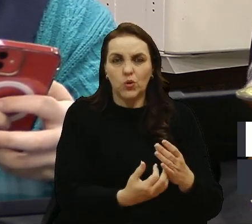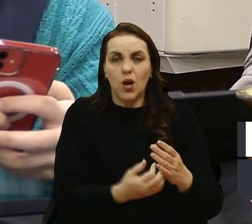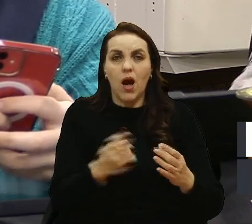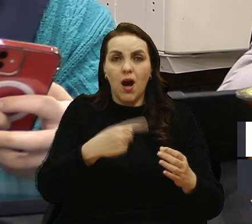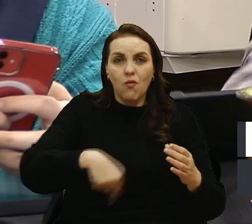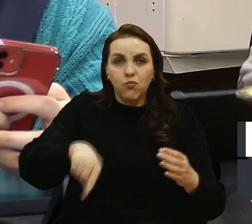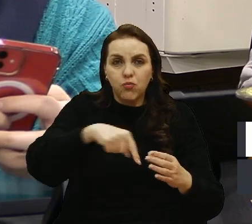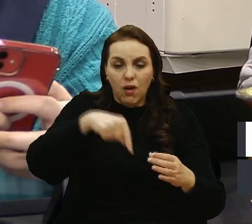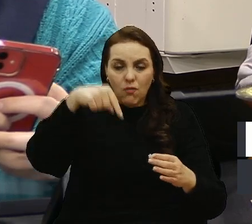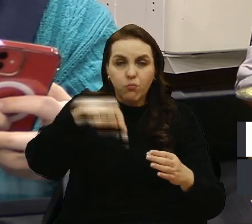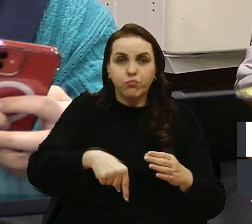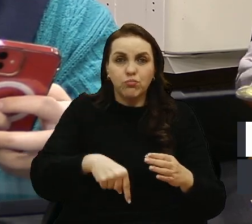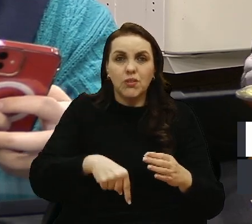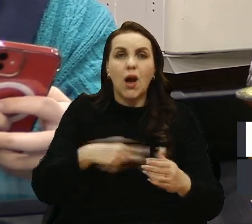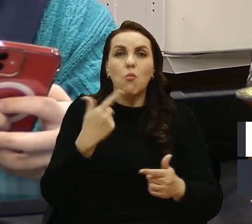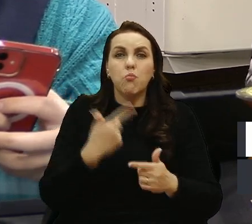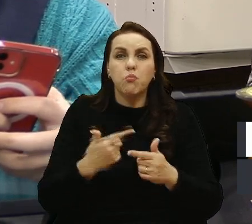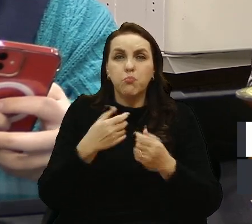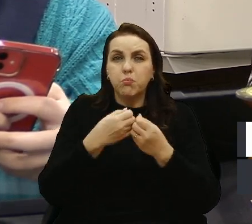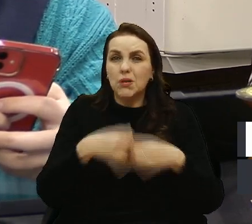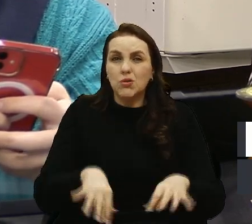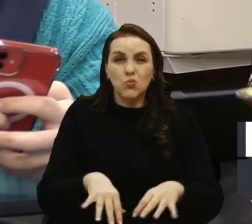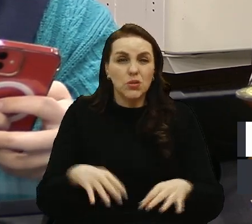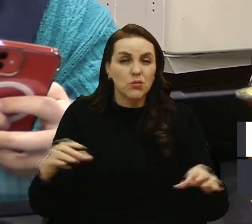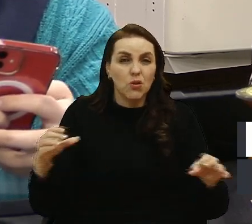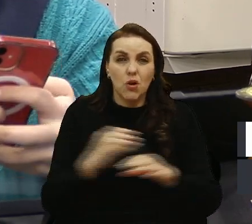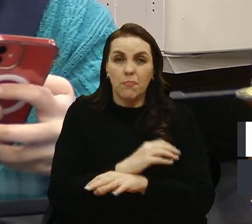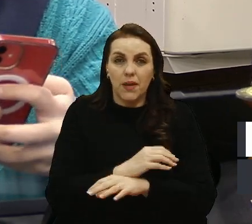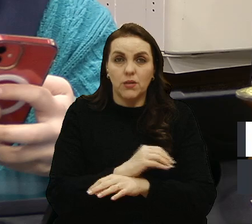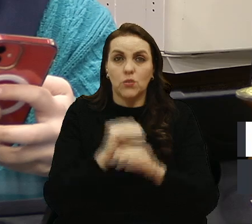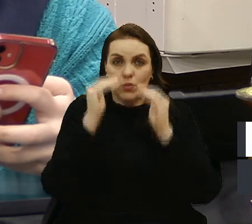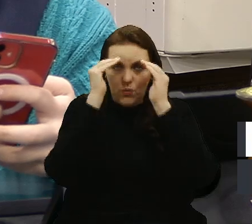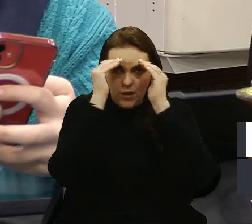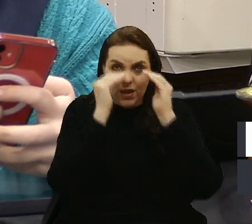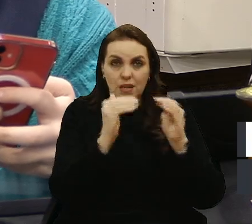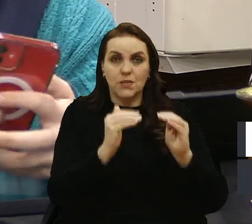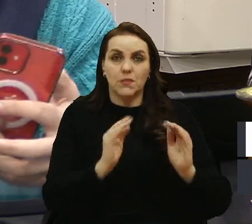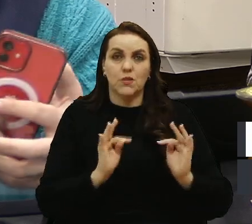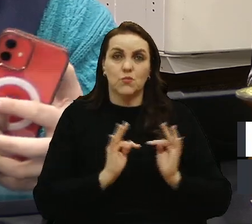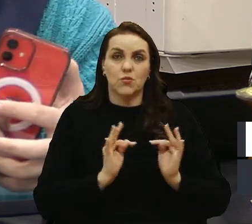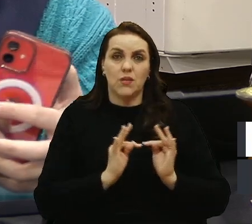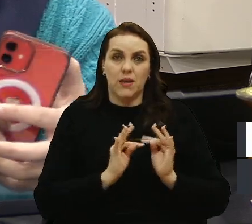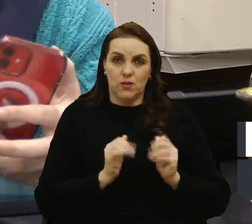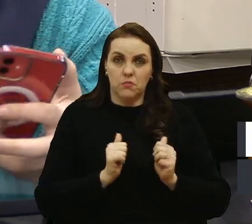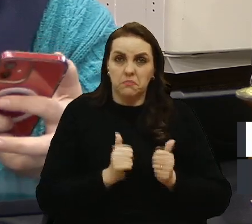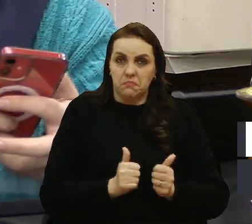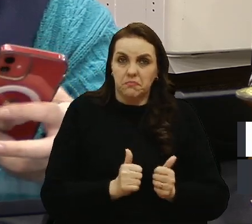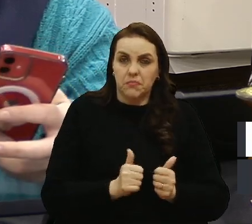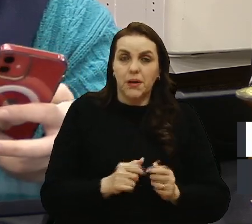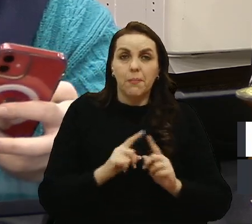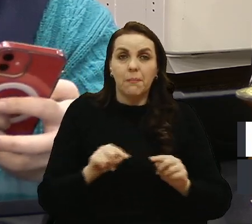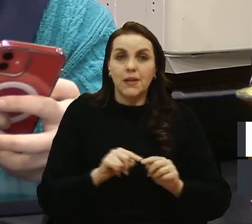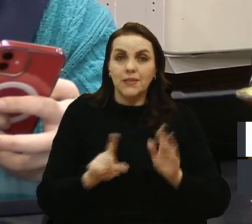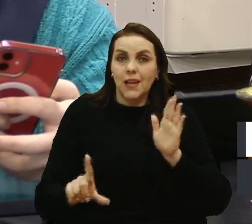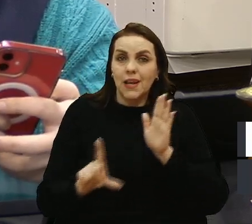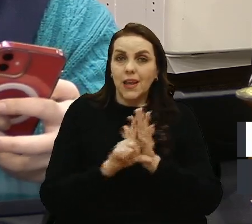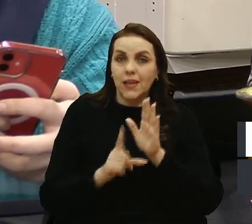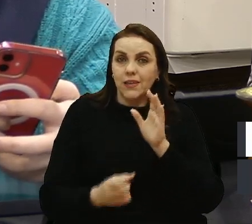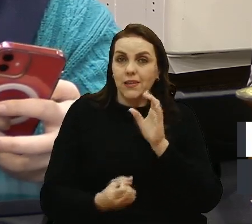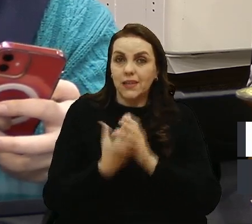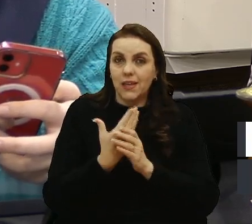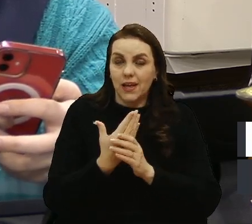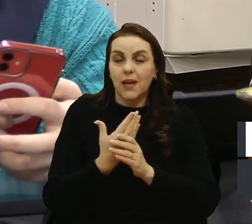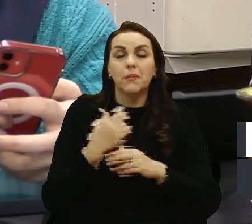prejuízo ambiental danado. Então, eu tenho muito respeito pelos técnicos. Agora, para fazer lei, tem que ser alguém que conheça a realidade do